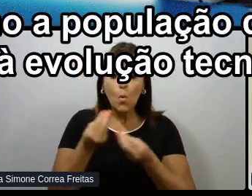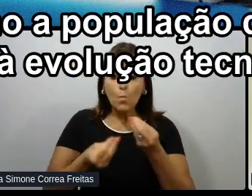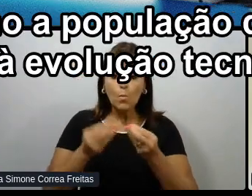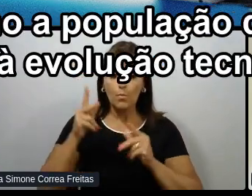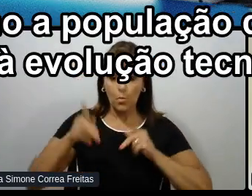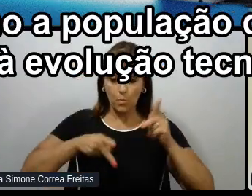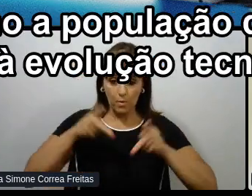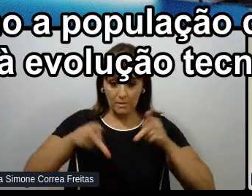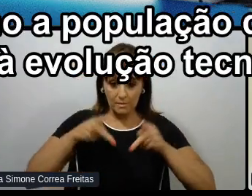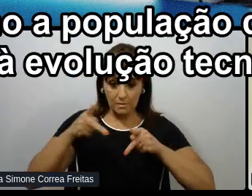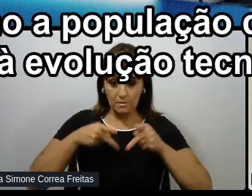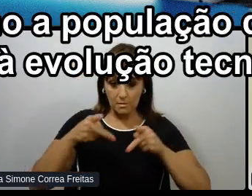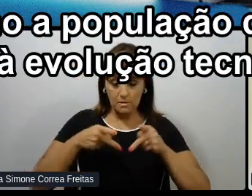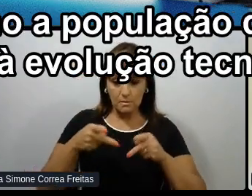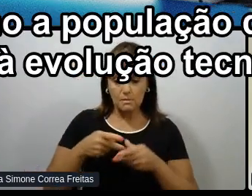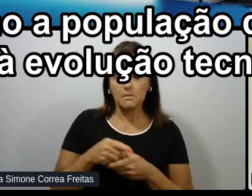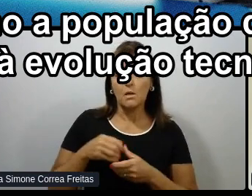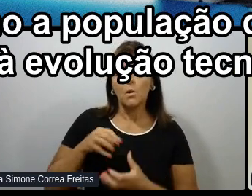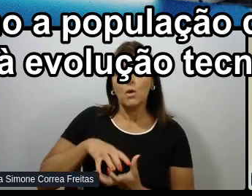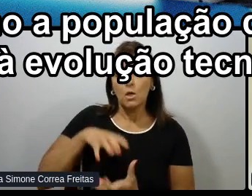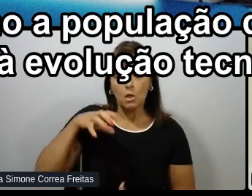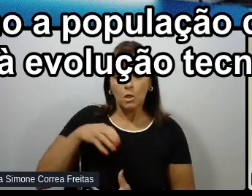aí com os idosos.